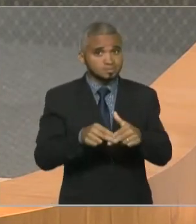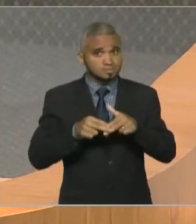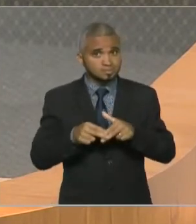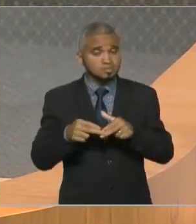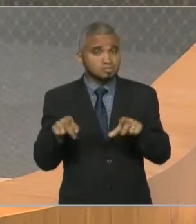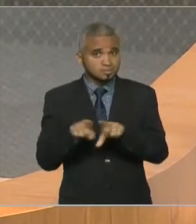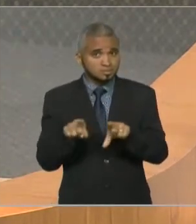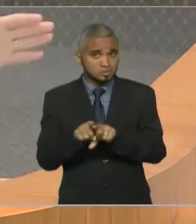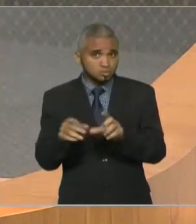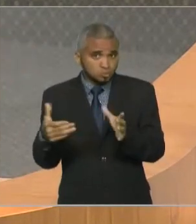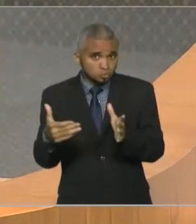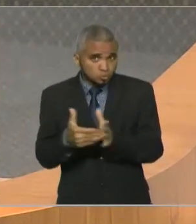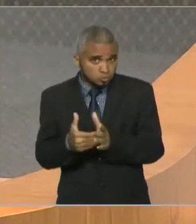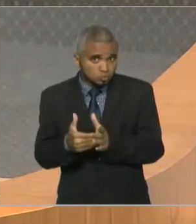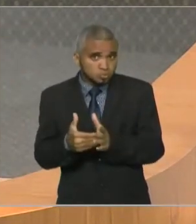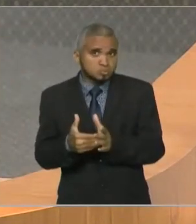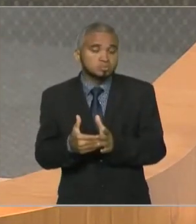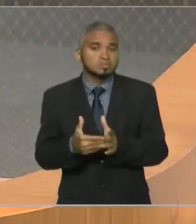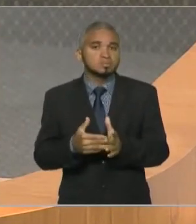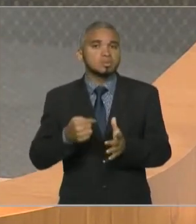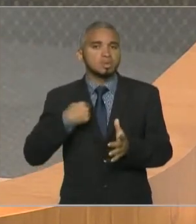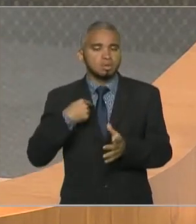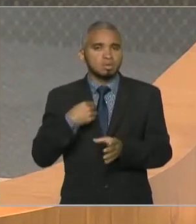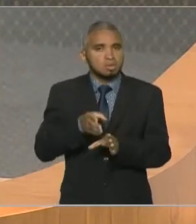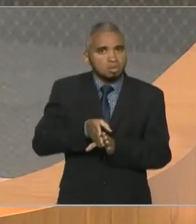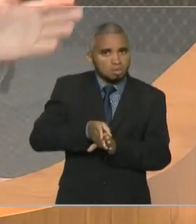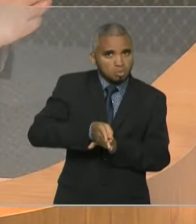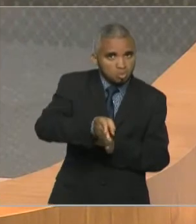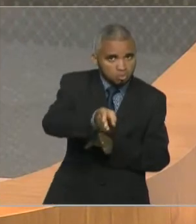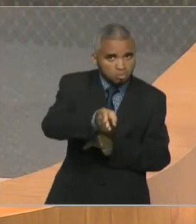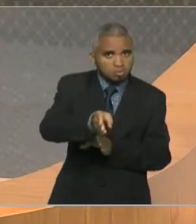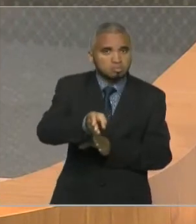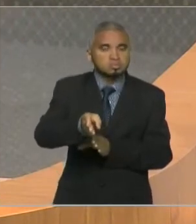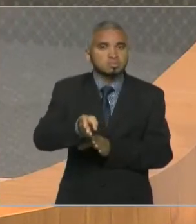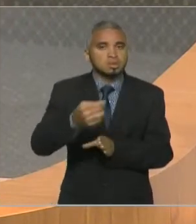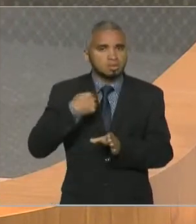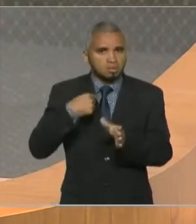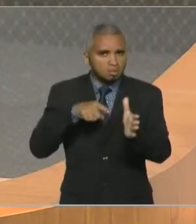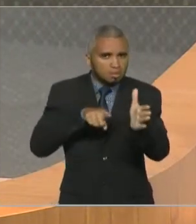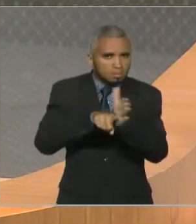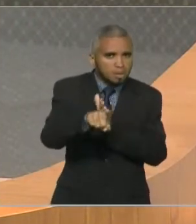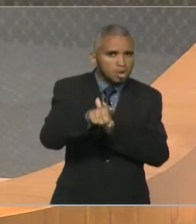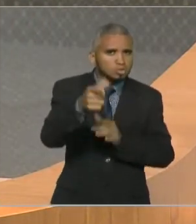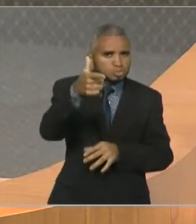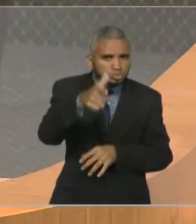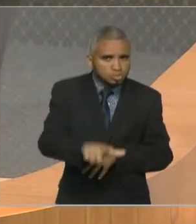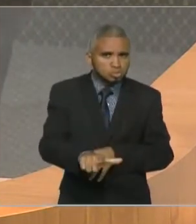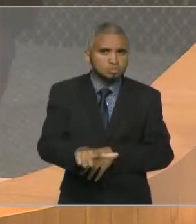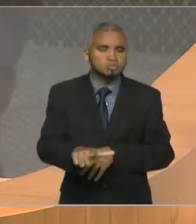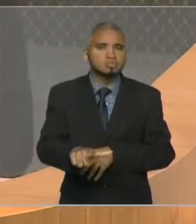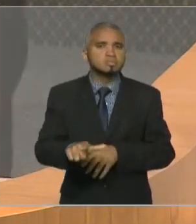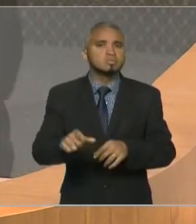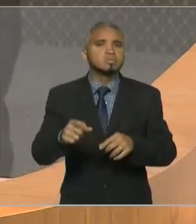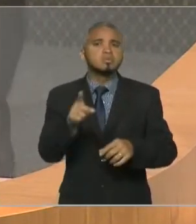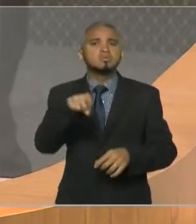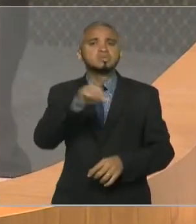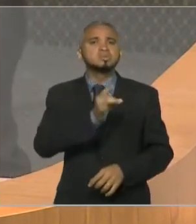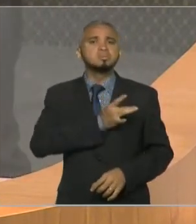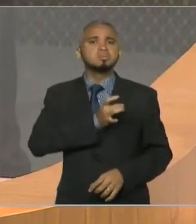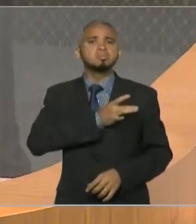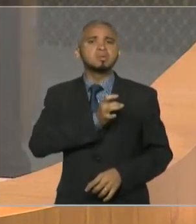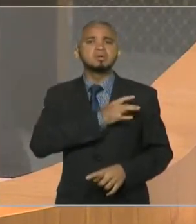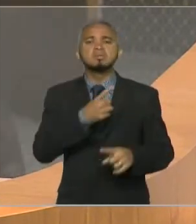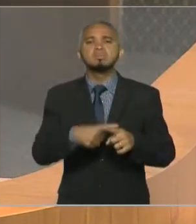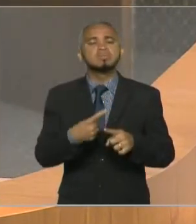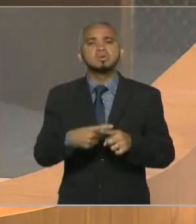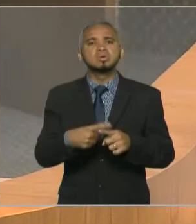e senhores, o meu encaminhamento sobre essa matéria, volto a perguntar, qual é o medo? Me dê